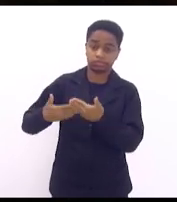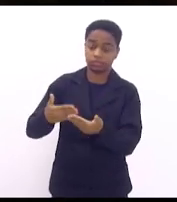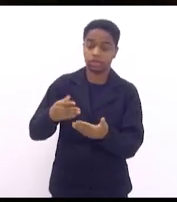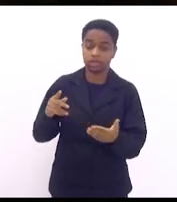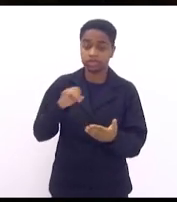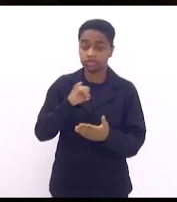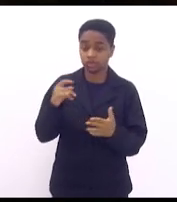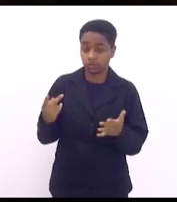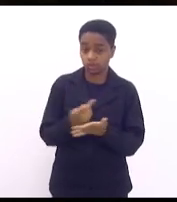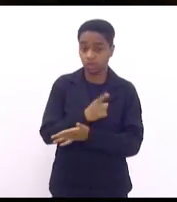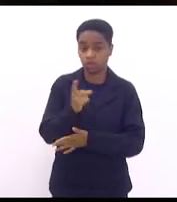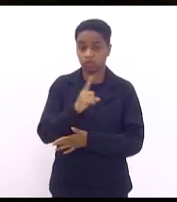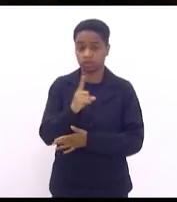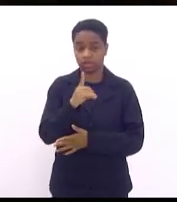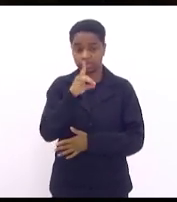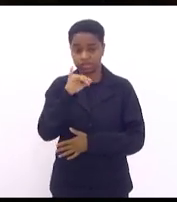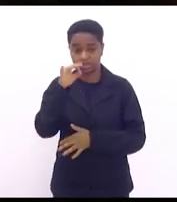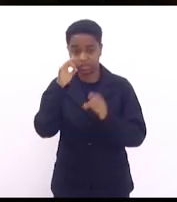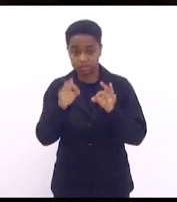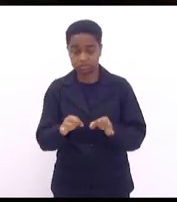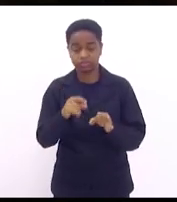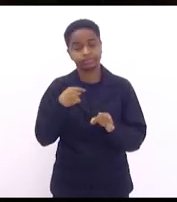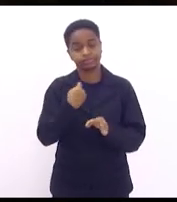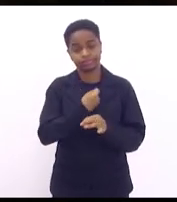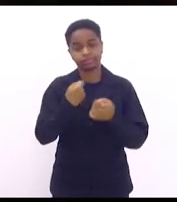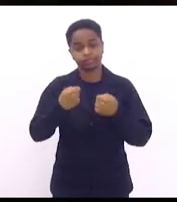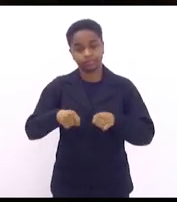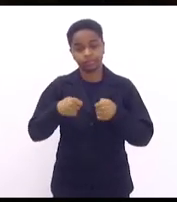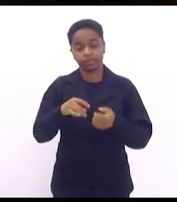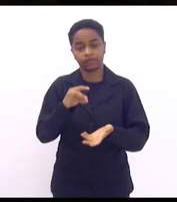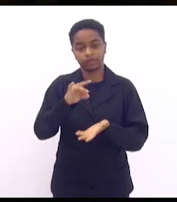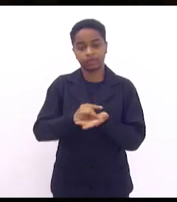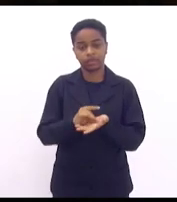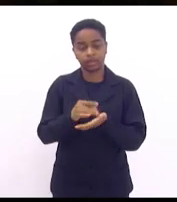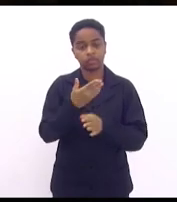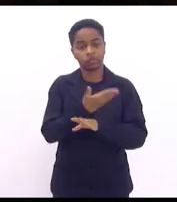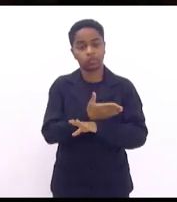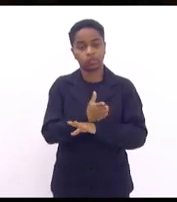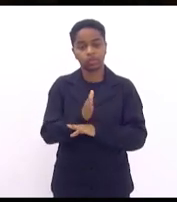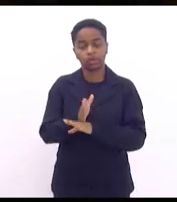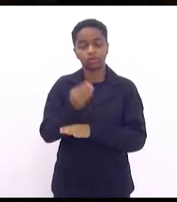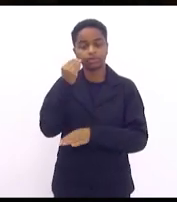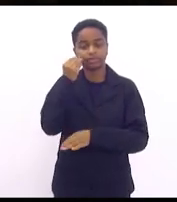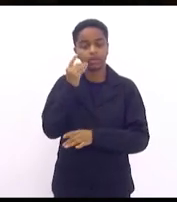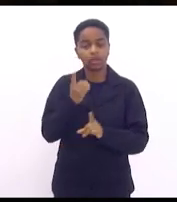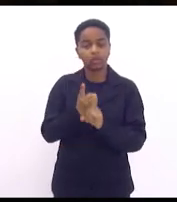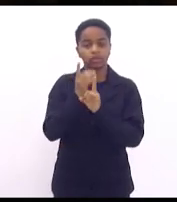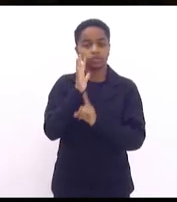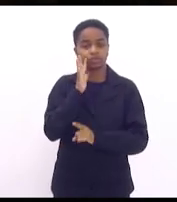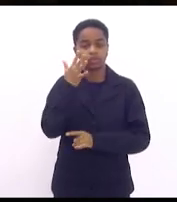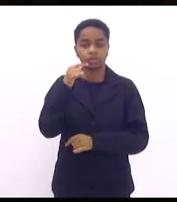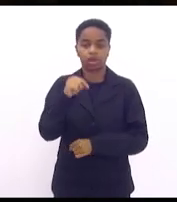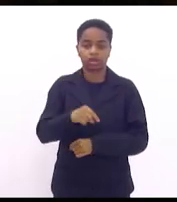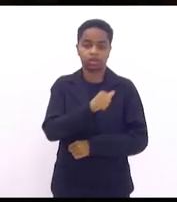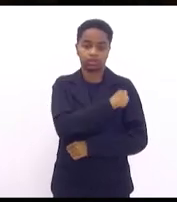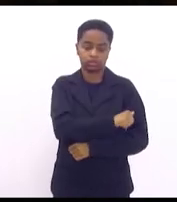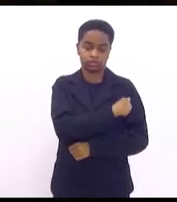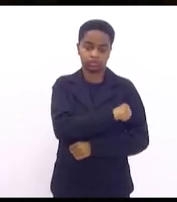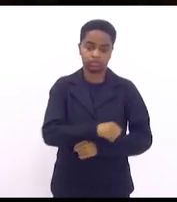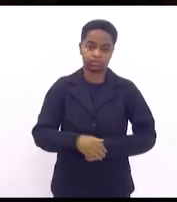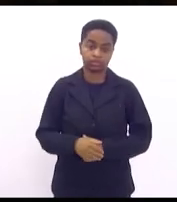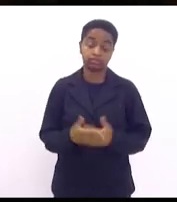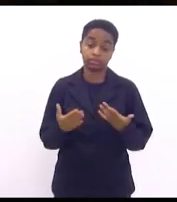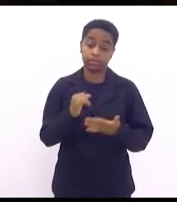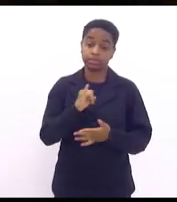Enquanto essa data não chega, nós precisamos ficar aqui a todo tempo buscando soluções para o Estado, e se tiver que